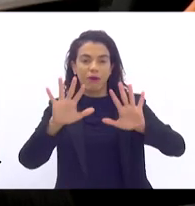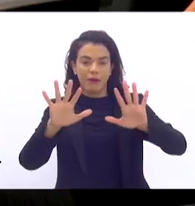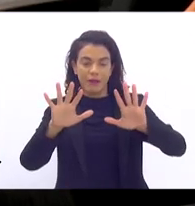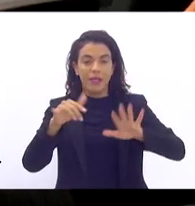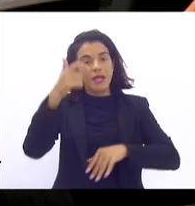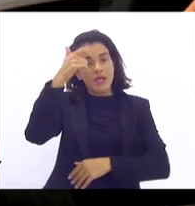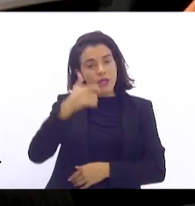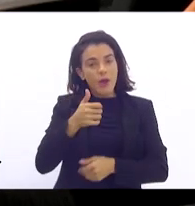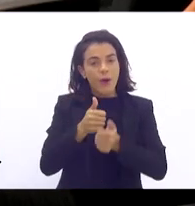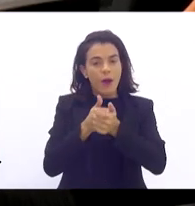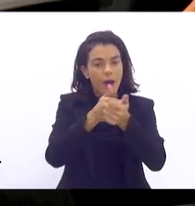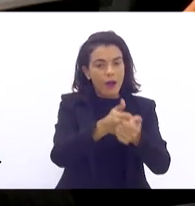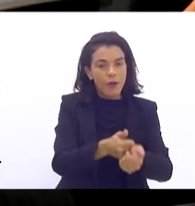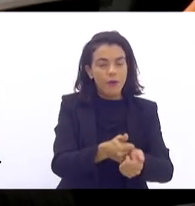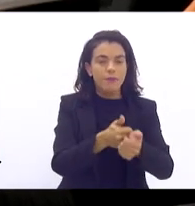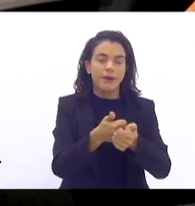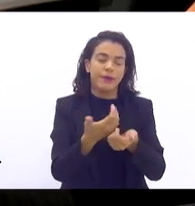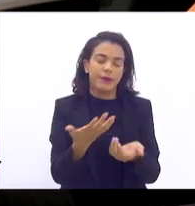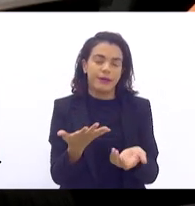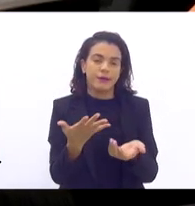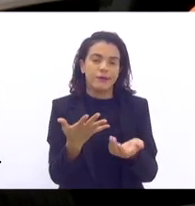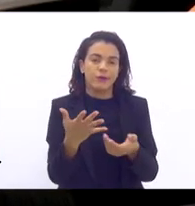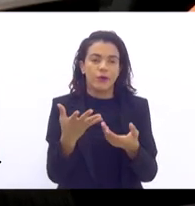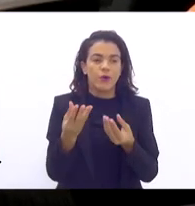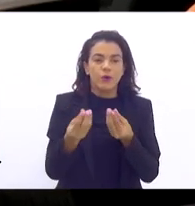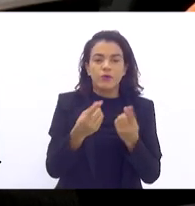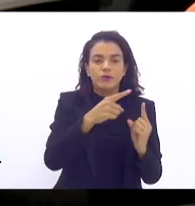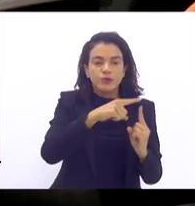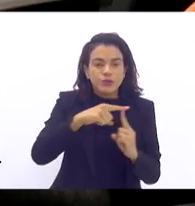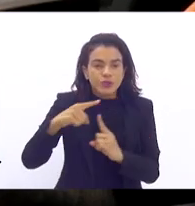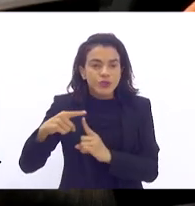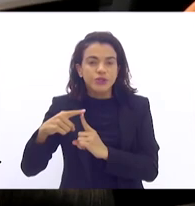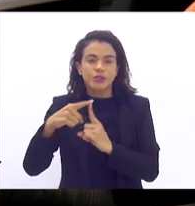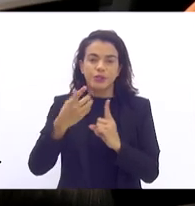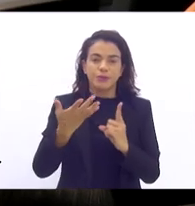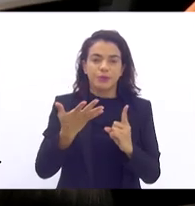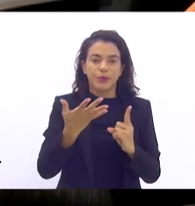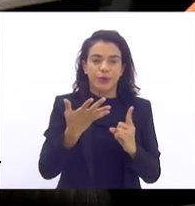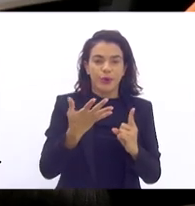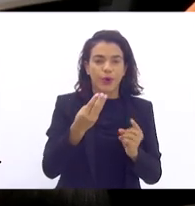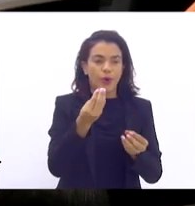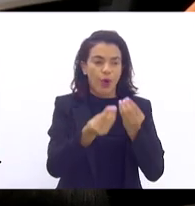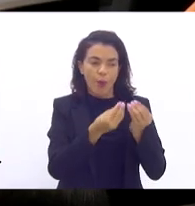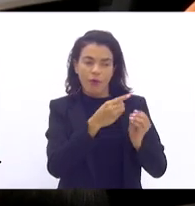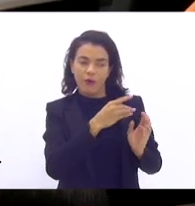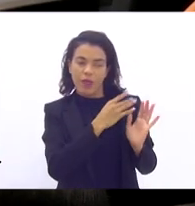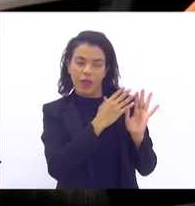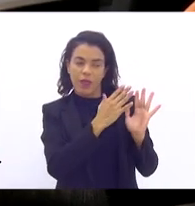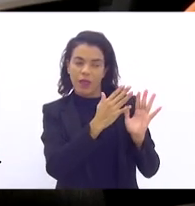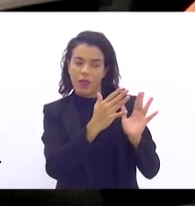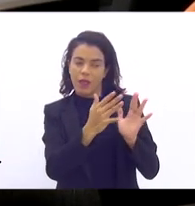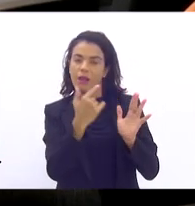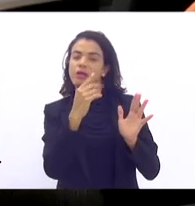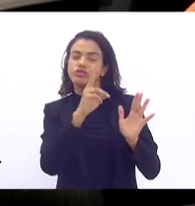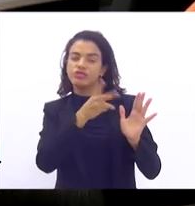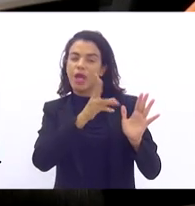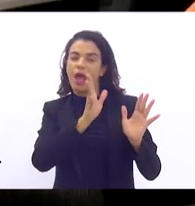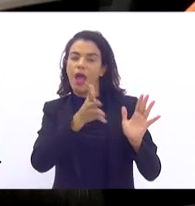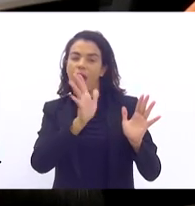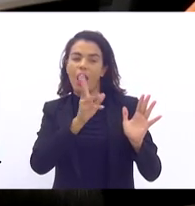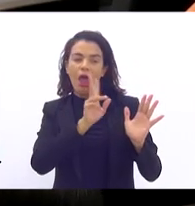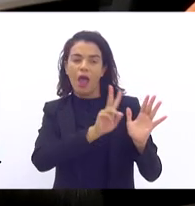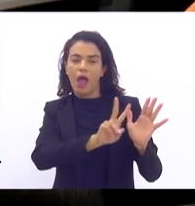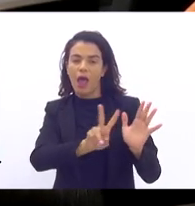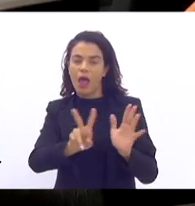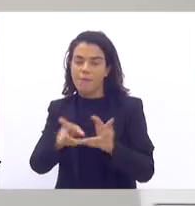acompanhando a forma como o desenho vencendo a gente vai ter problema fiscal também no governo federal